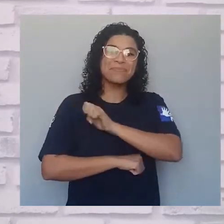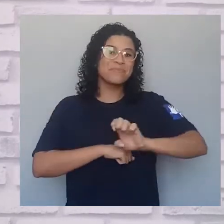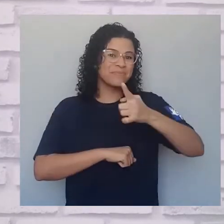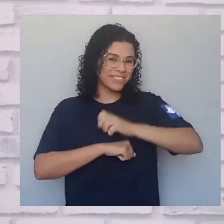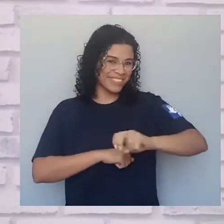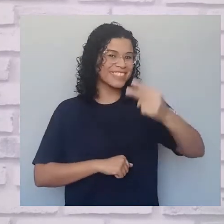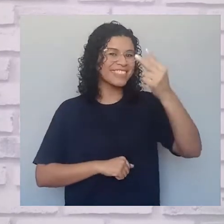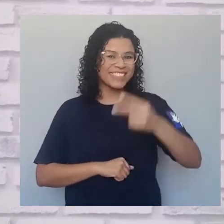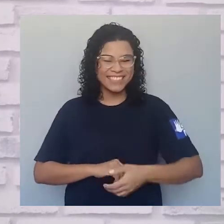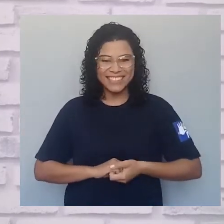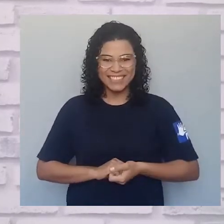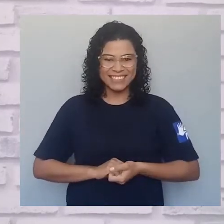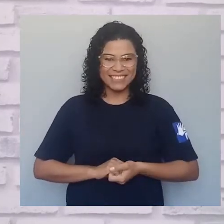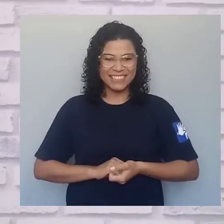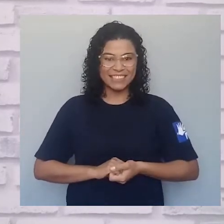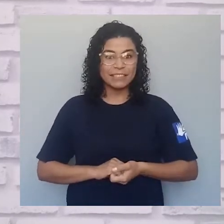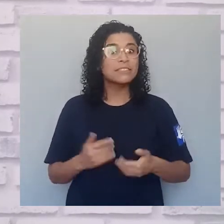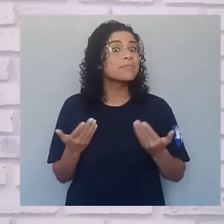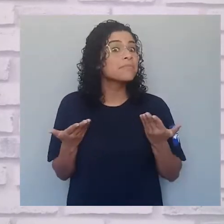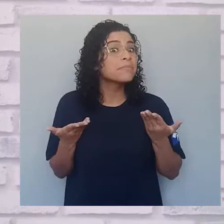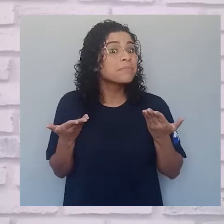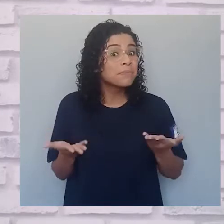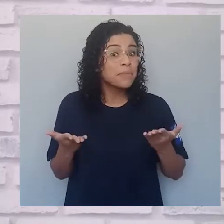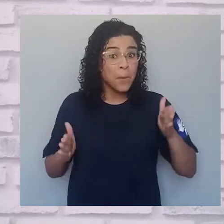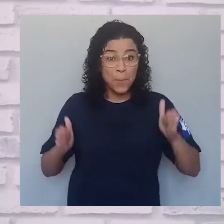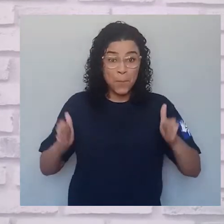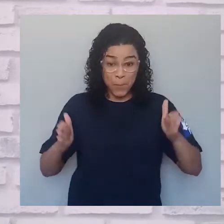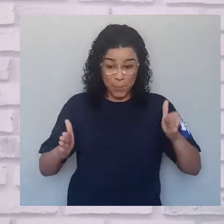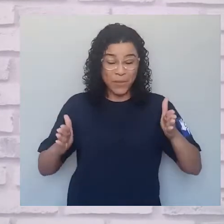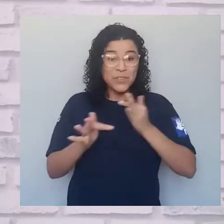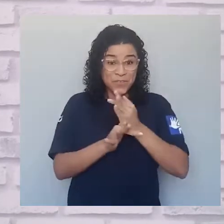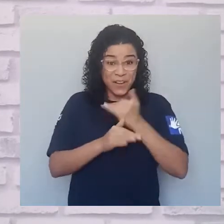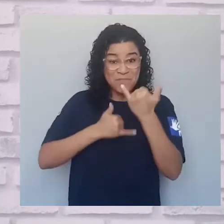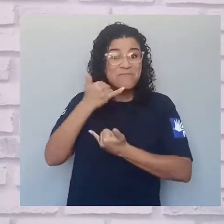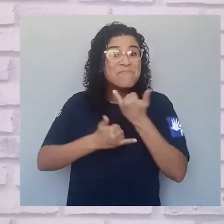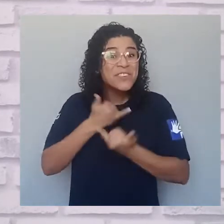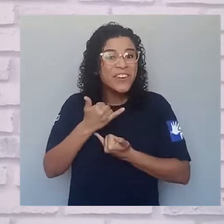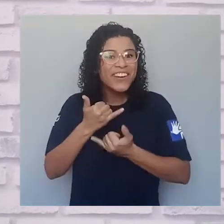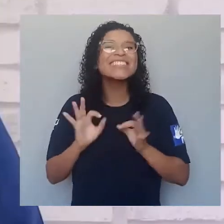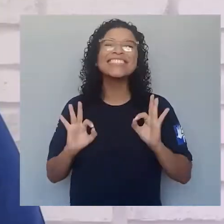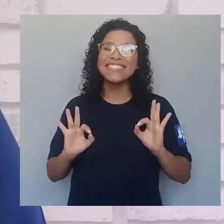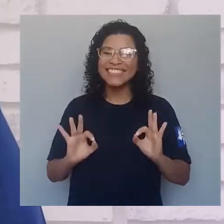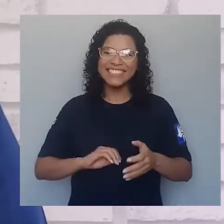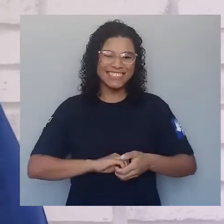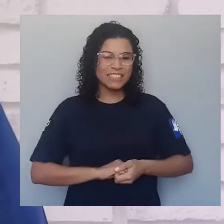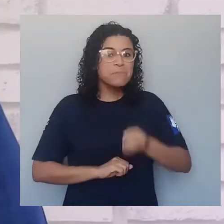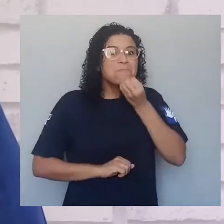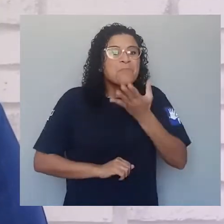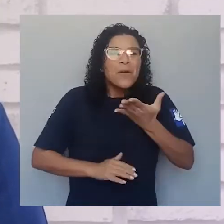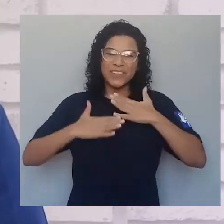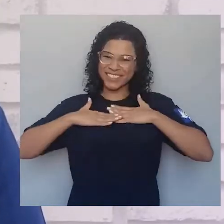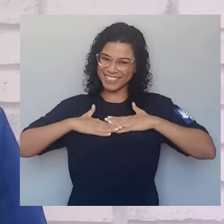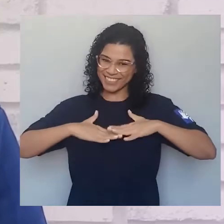você que está no estágio 1 e 2. E aí, brincaram bastante durante o recesso? Como é bom dar